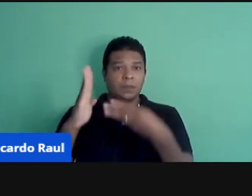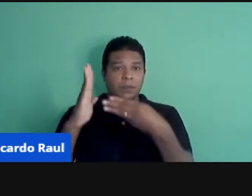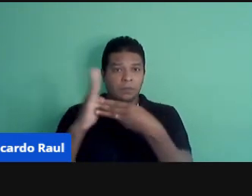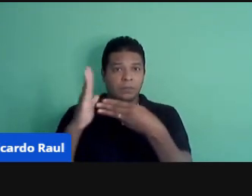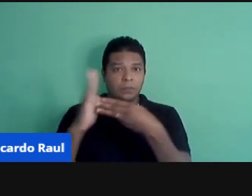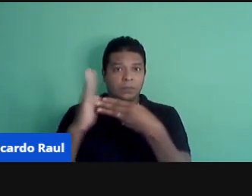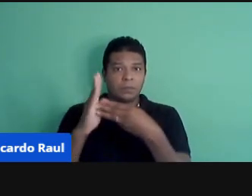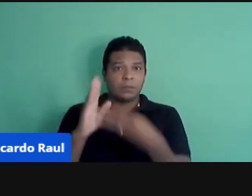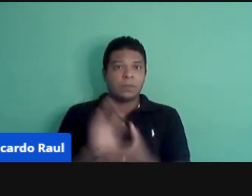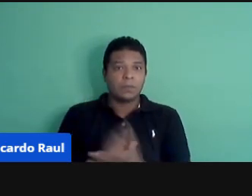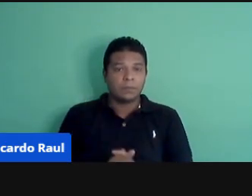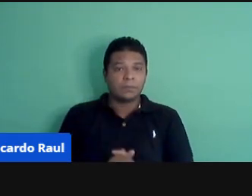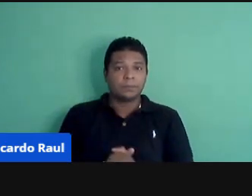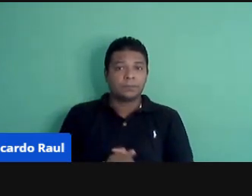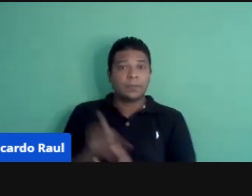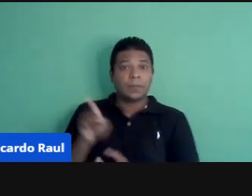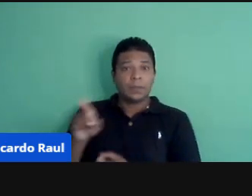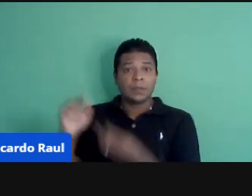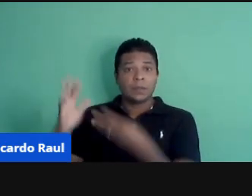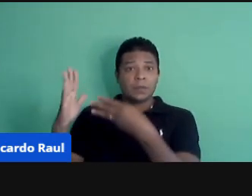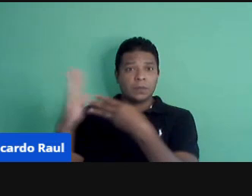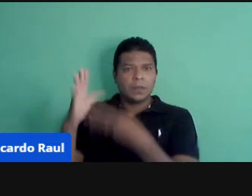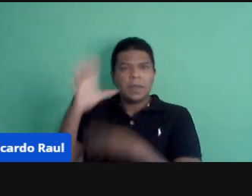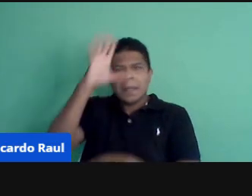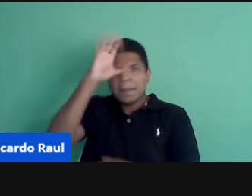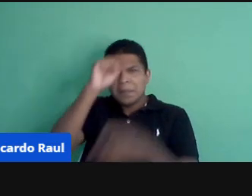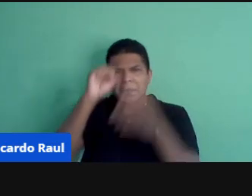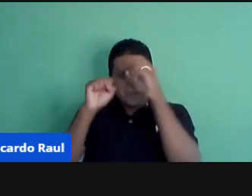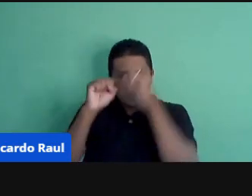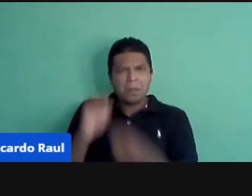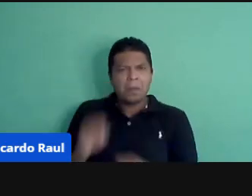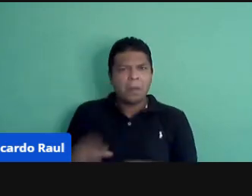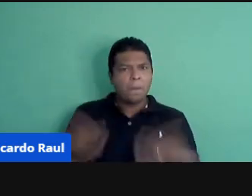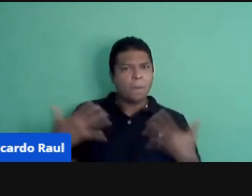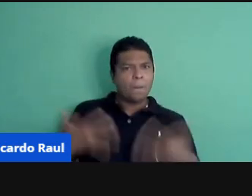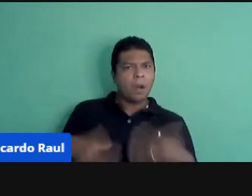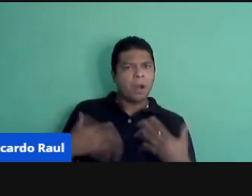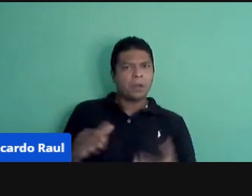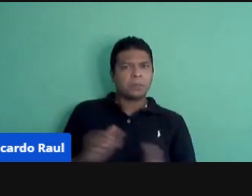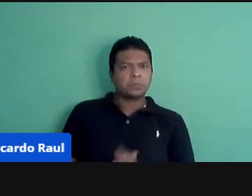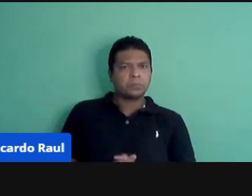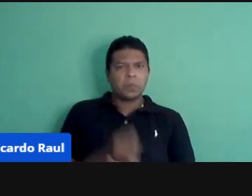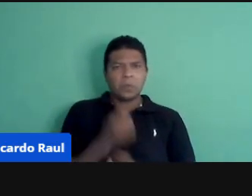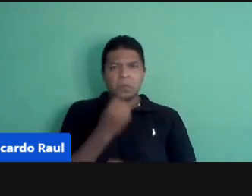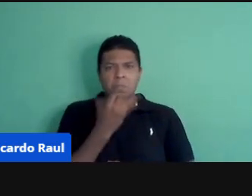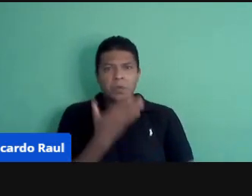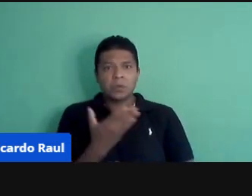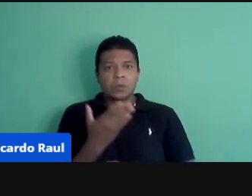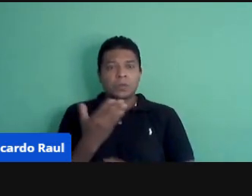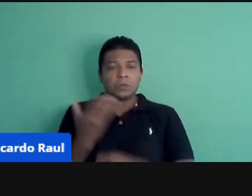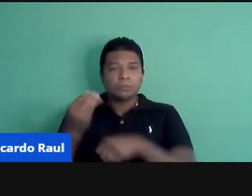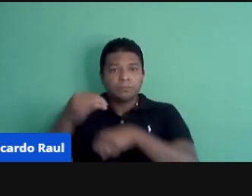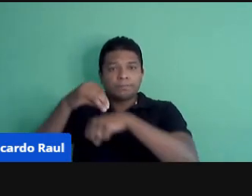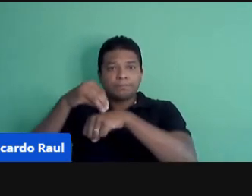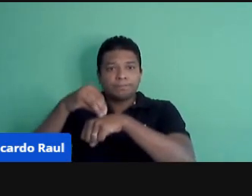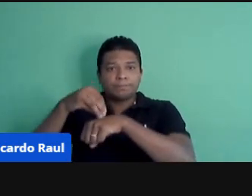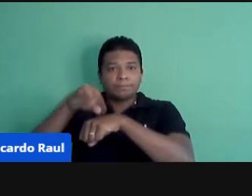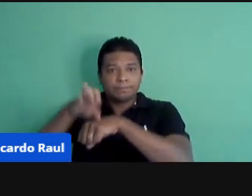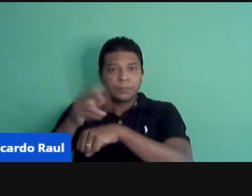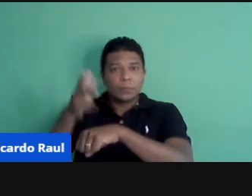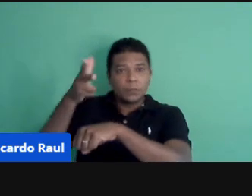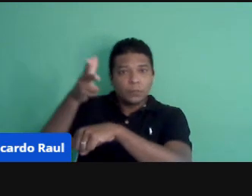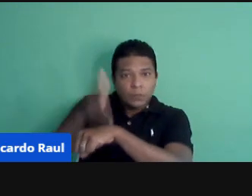E nos formulários, nós aprendemos que dá para fazer coisas incríveis, né? Nós conseguimos incluir os vídeos nos formulários, nós